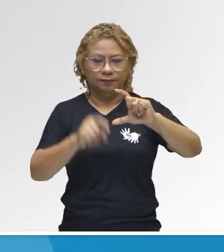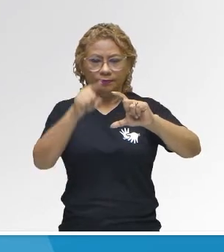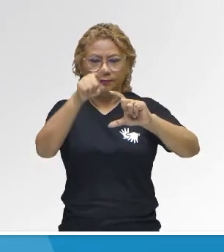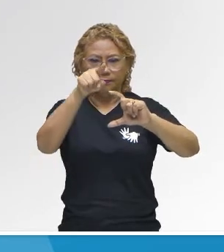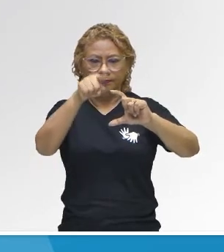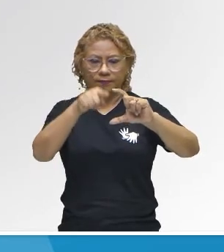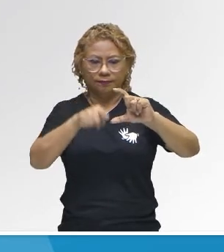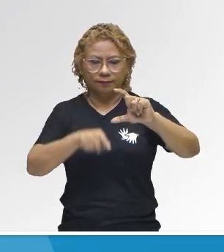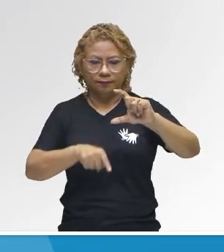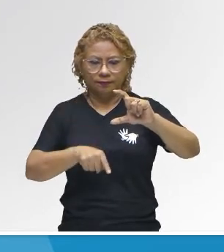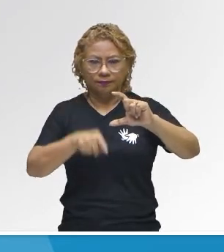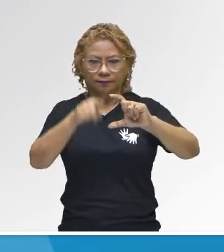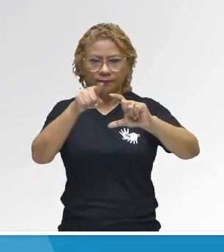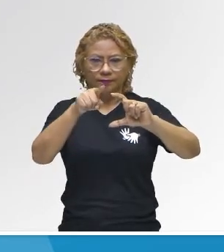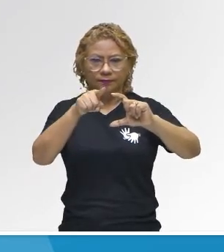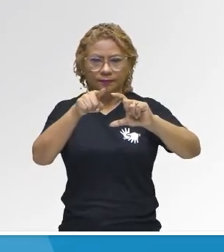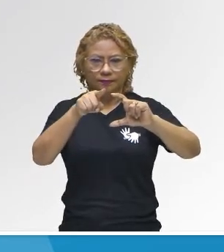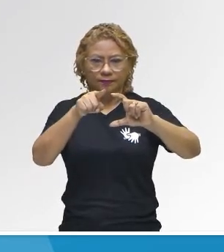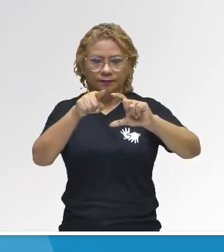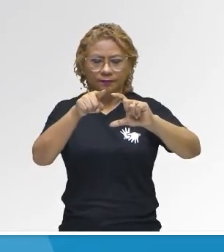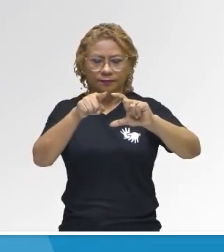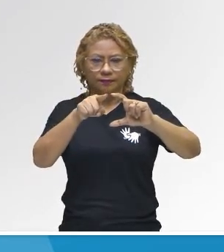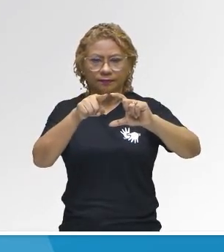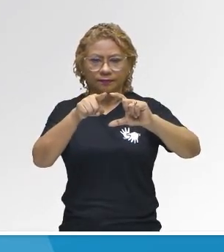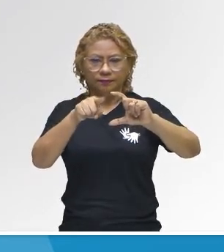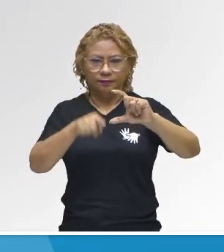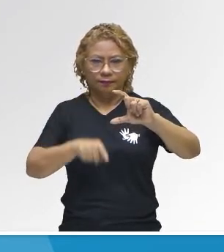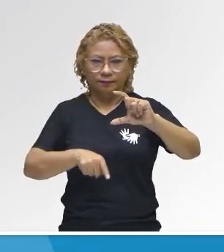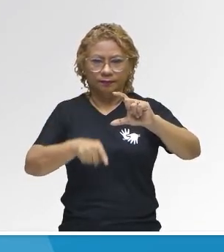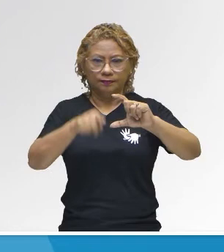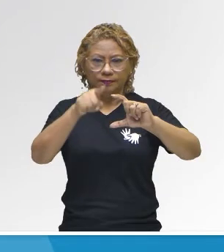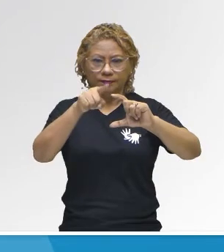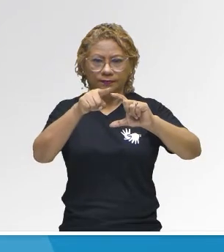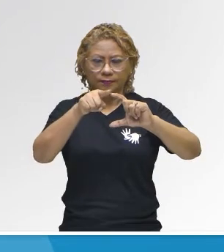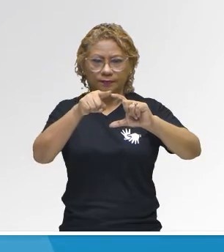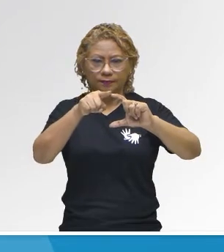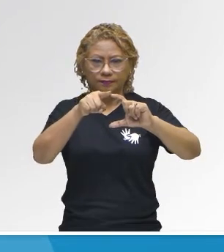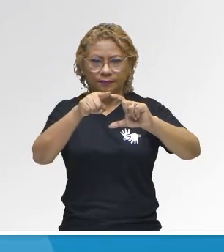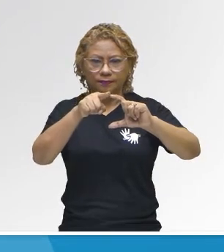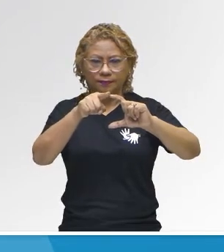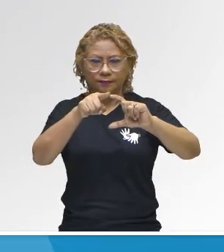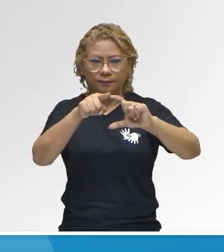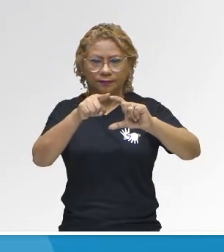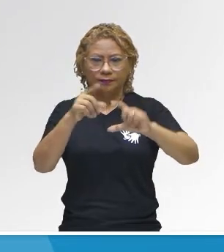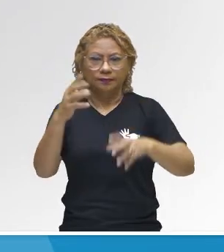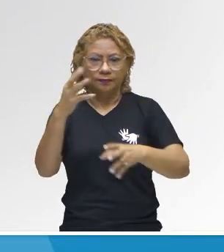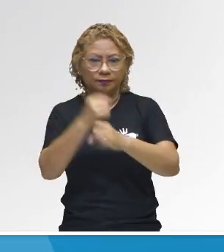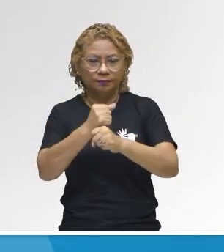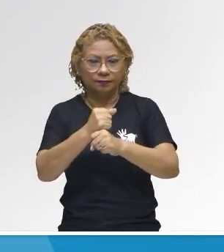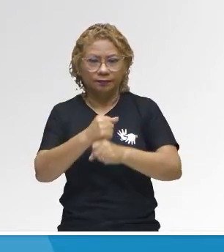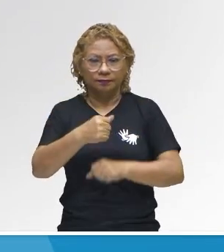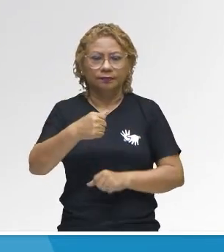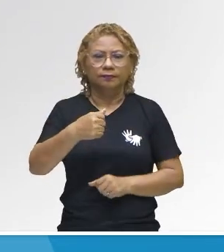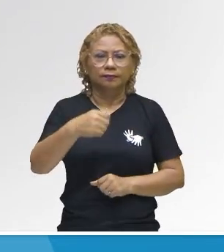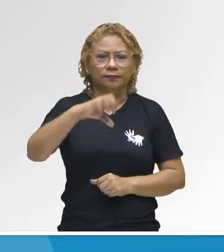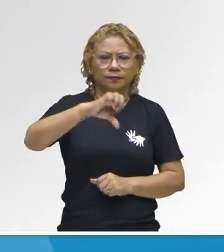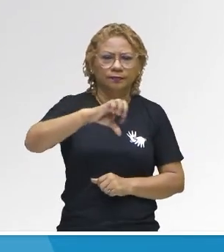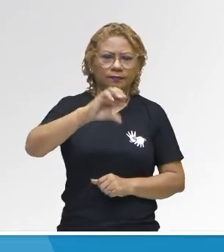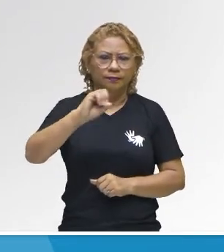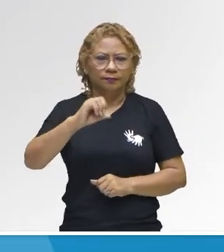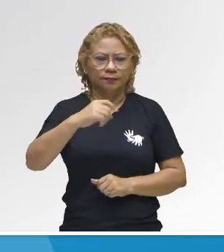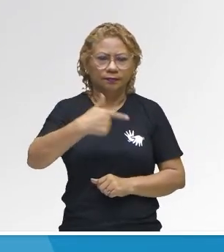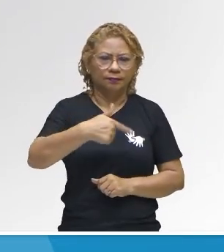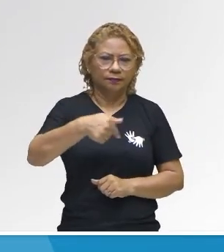você fizer as contas, 90 graus mais 180... isso aqui é igual